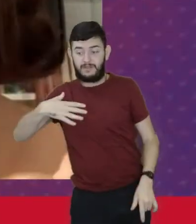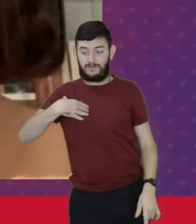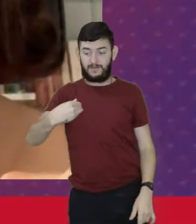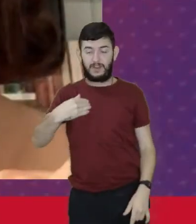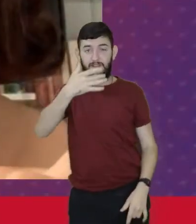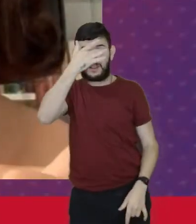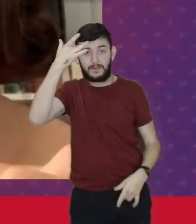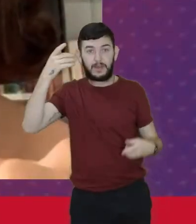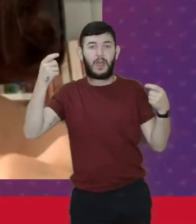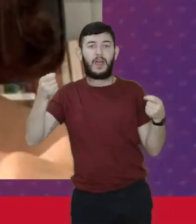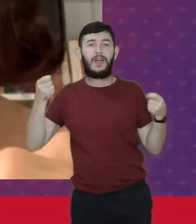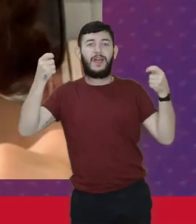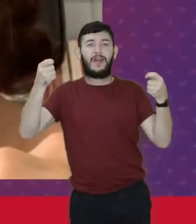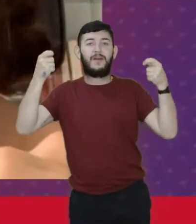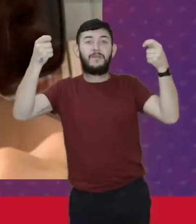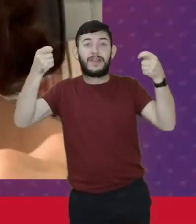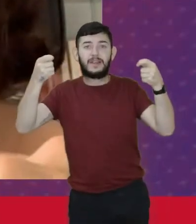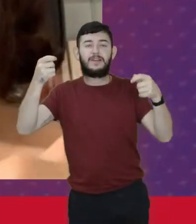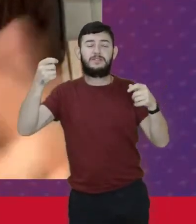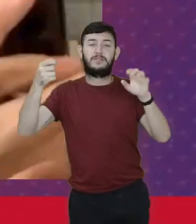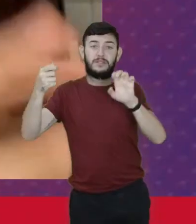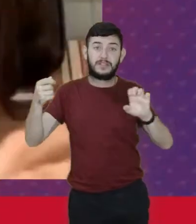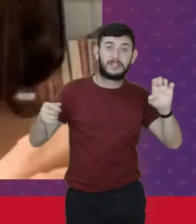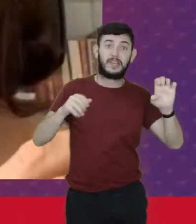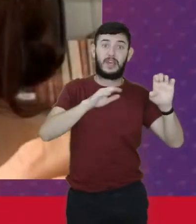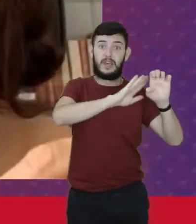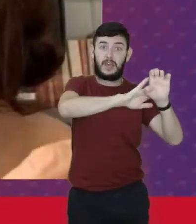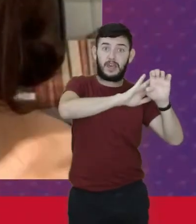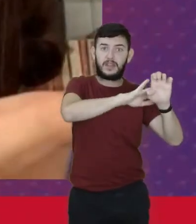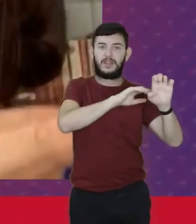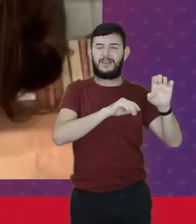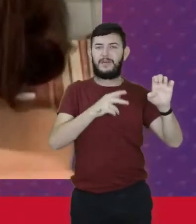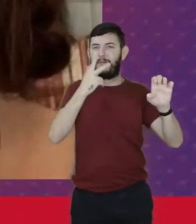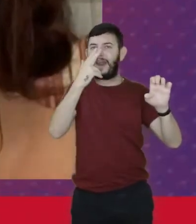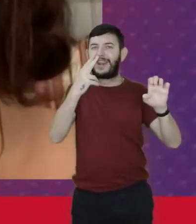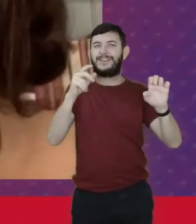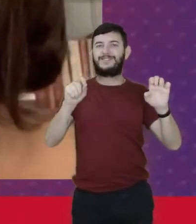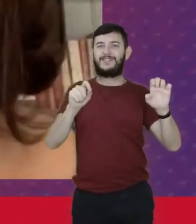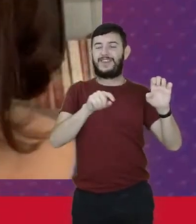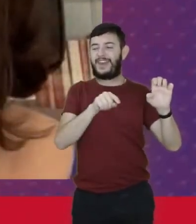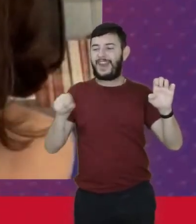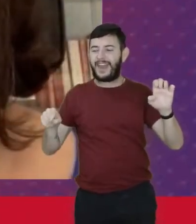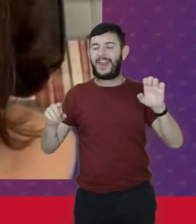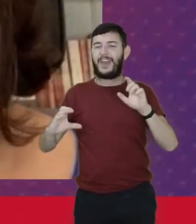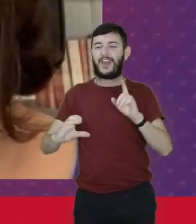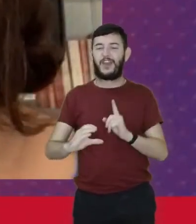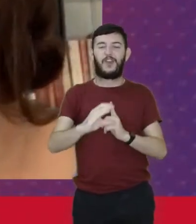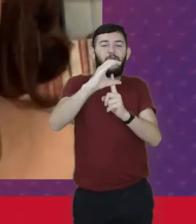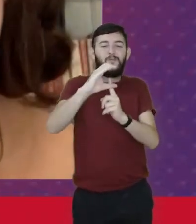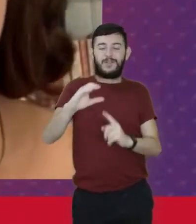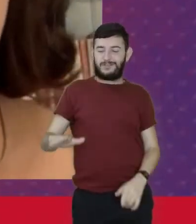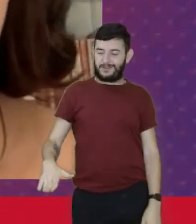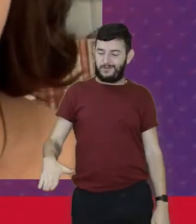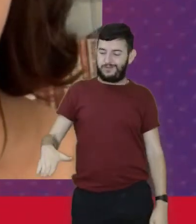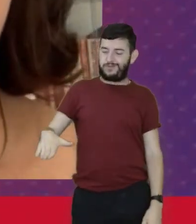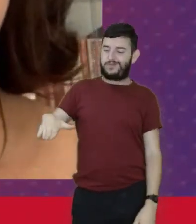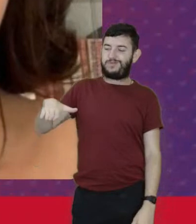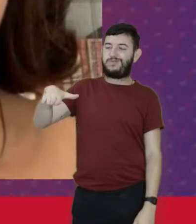eram entendidos como continuidade dos comunistas, ou seja, eram comunistas em potencial.